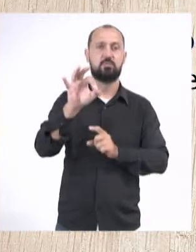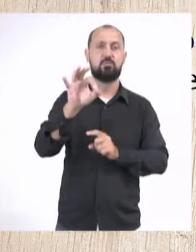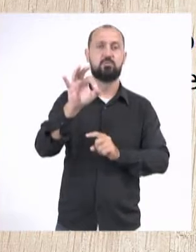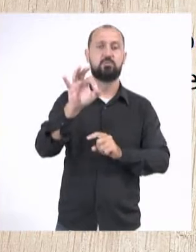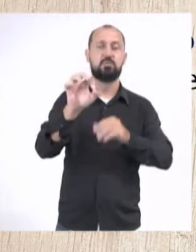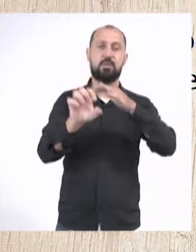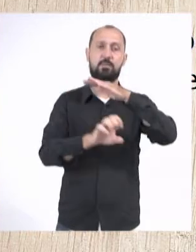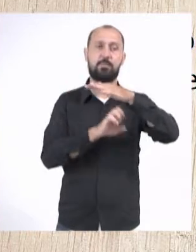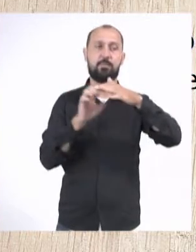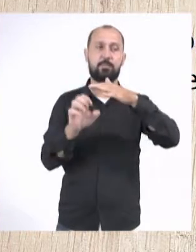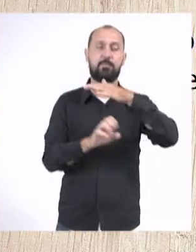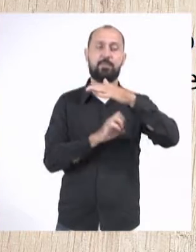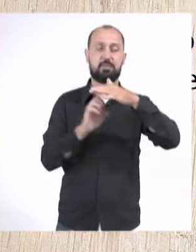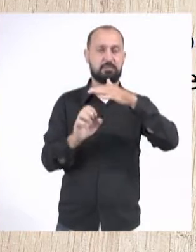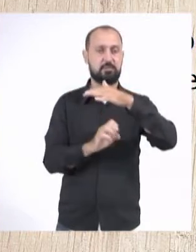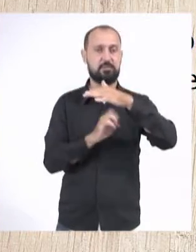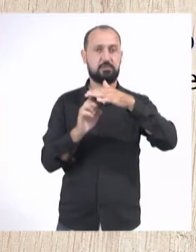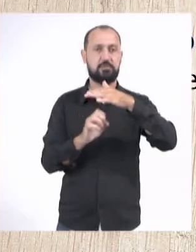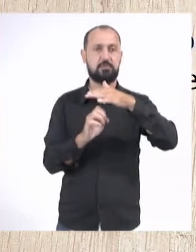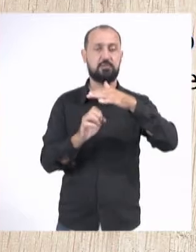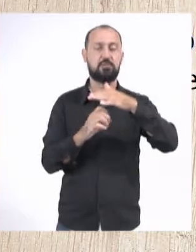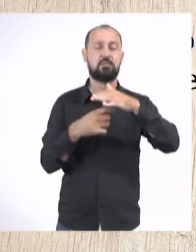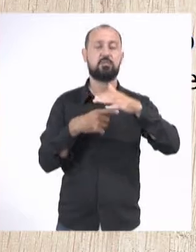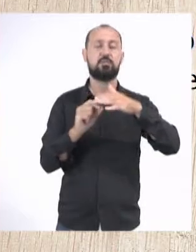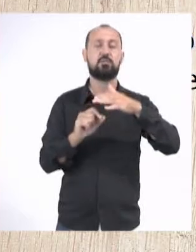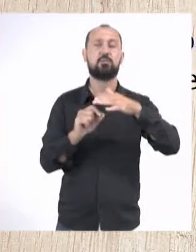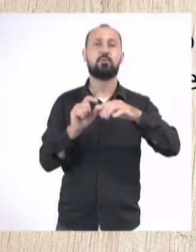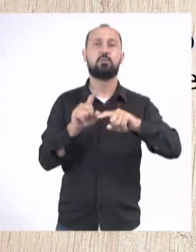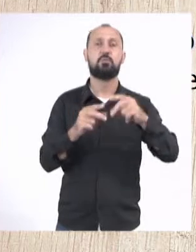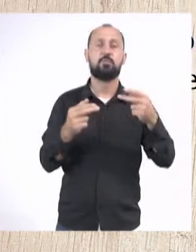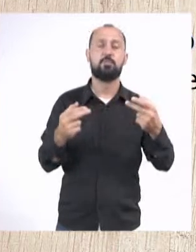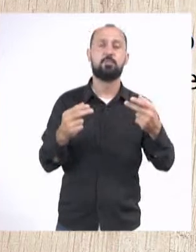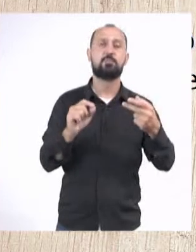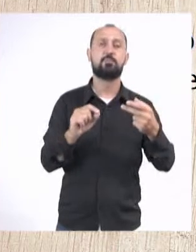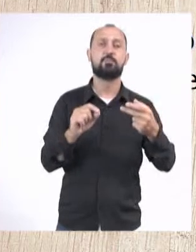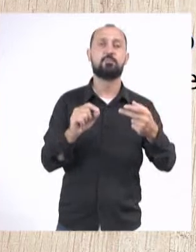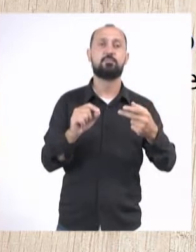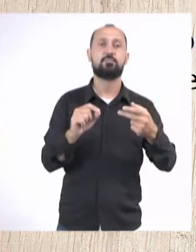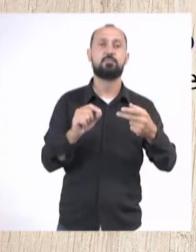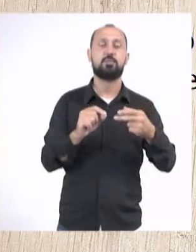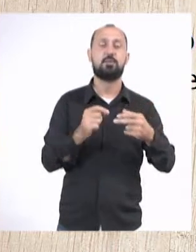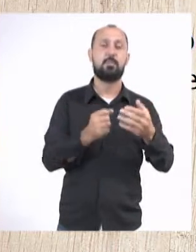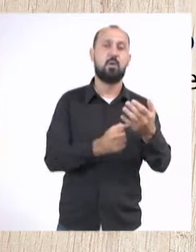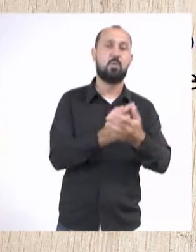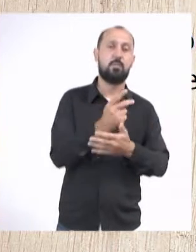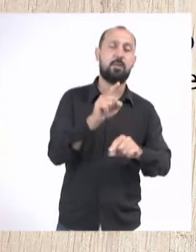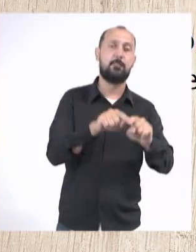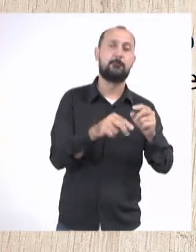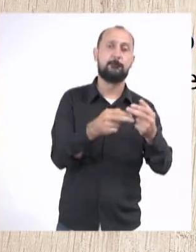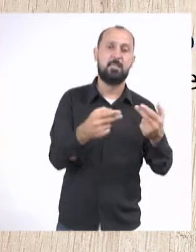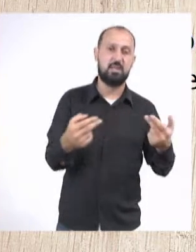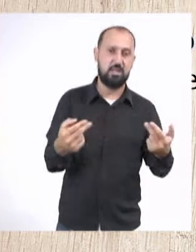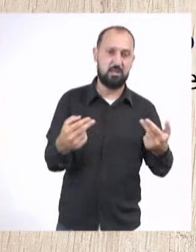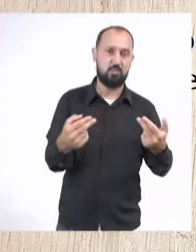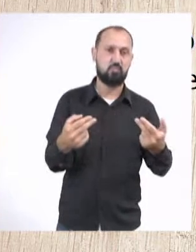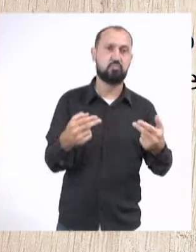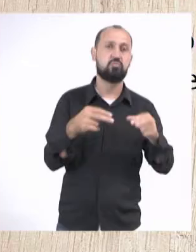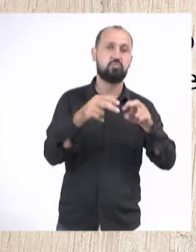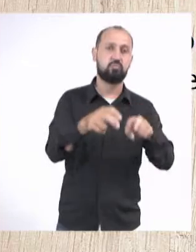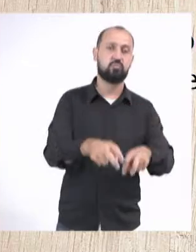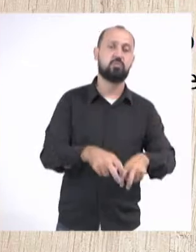As empresas elas deverão arcar com pelo menos com os custos de 30% da aquisição de gêneros